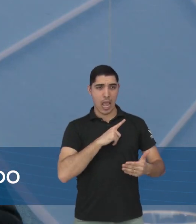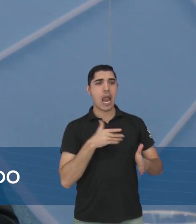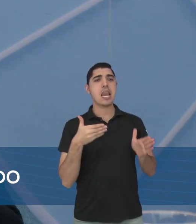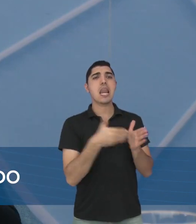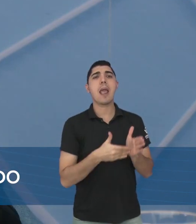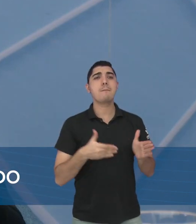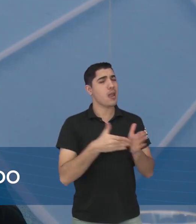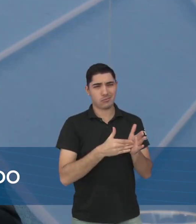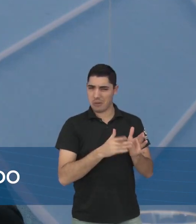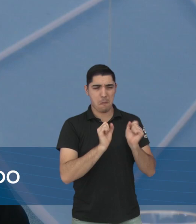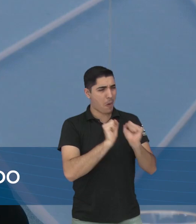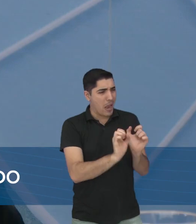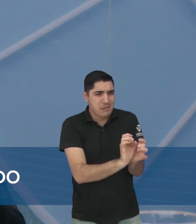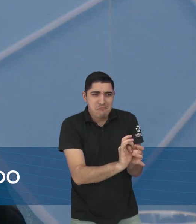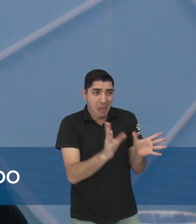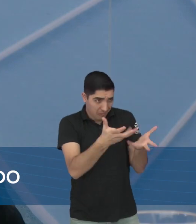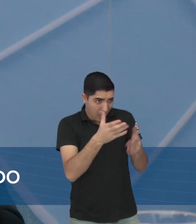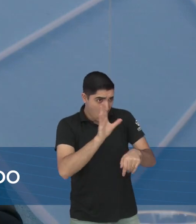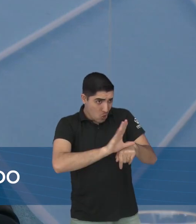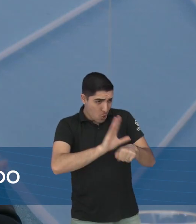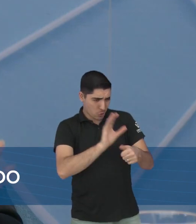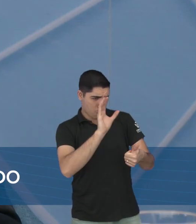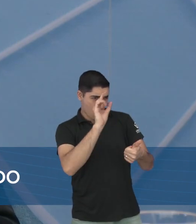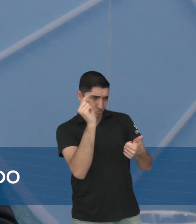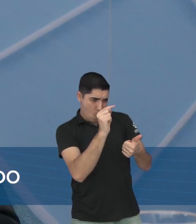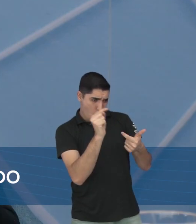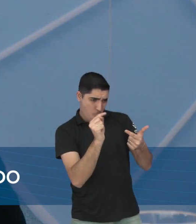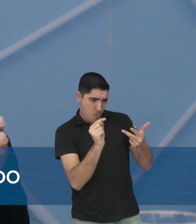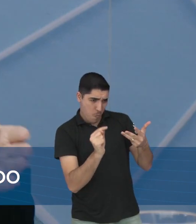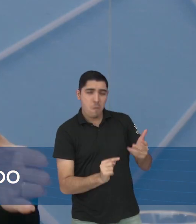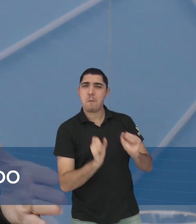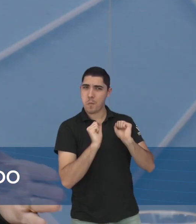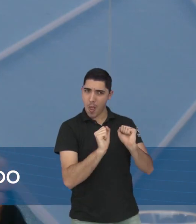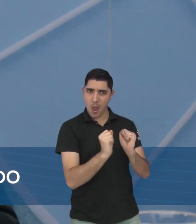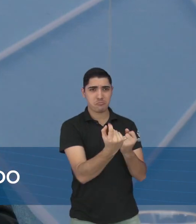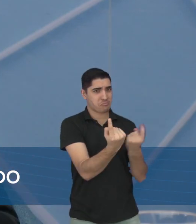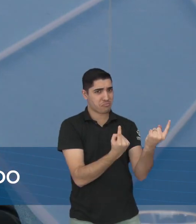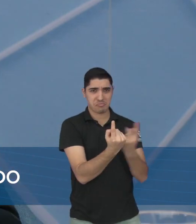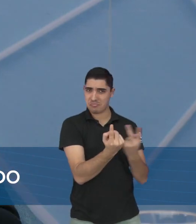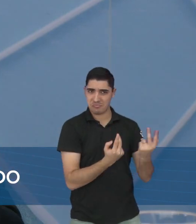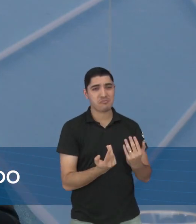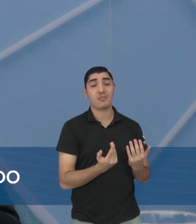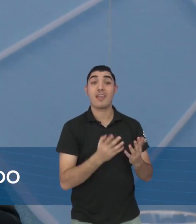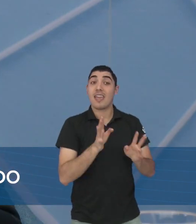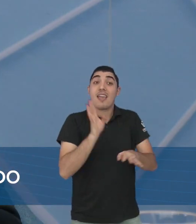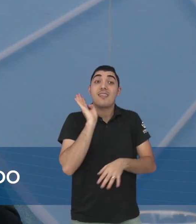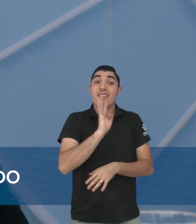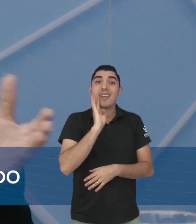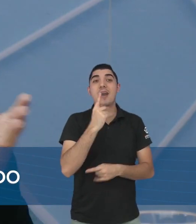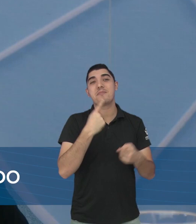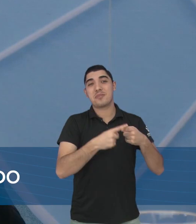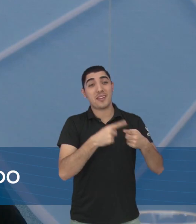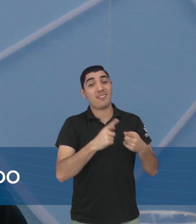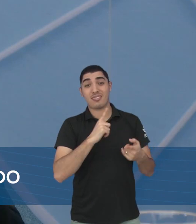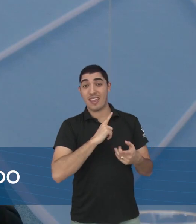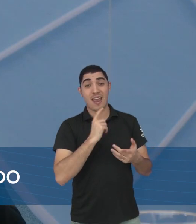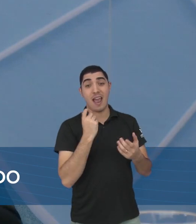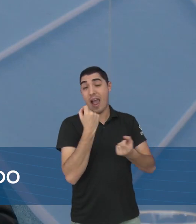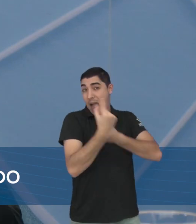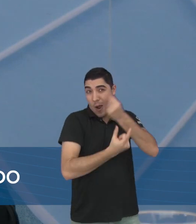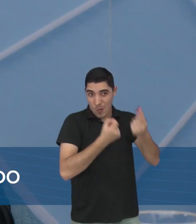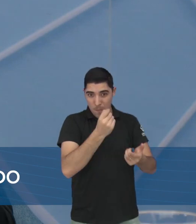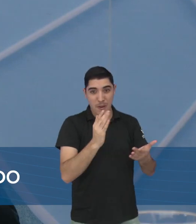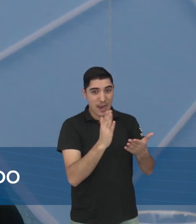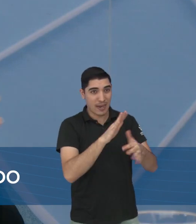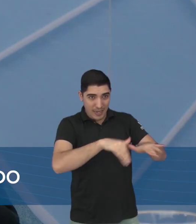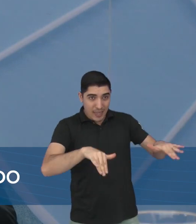limite. Tem crianças que chegam, tem um limite? Não, né? A sua disponibilidade. E é muito bacana que a gente tem isso, assim, a gente tem esse retorno, que crianças